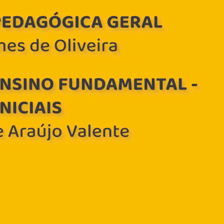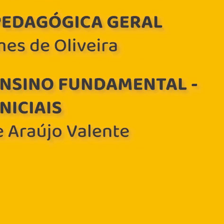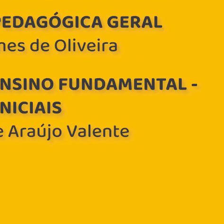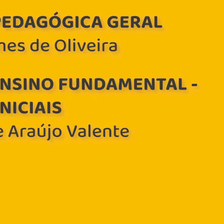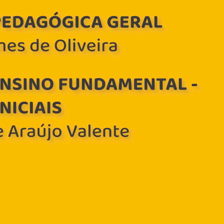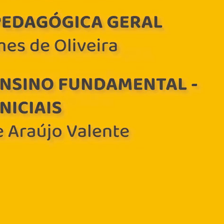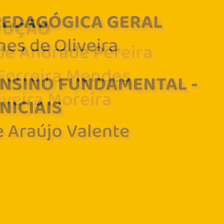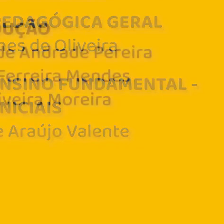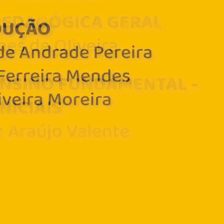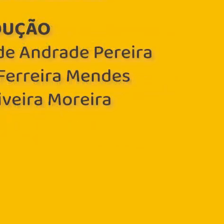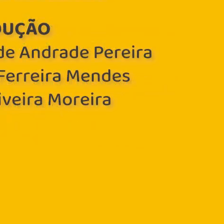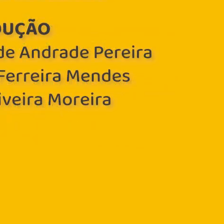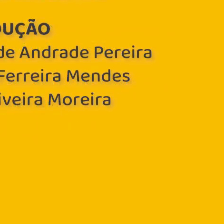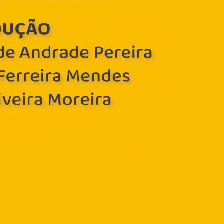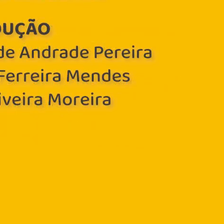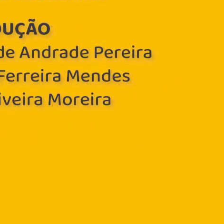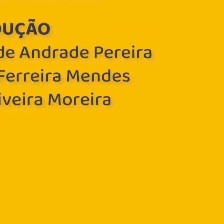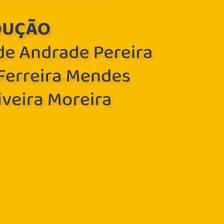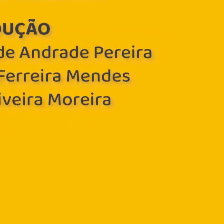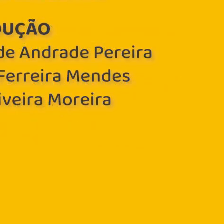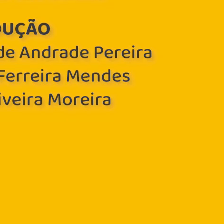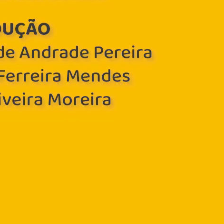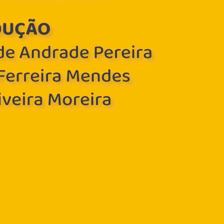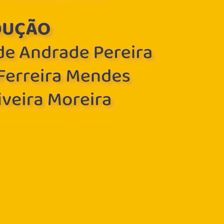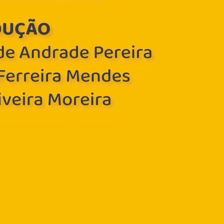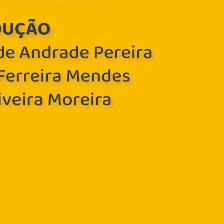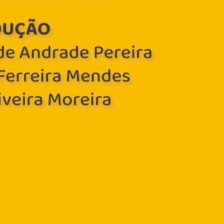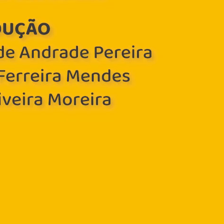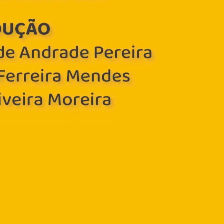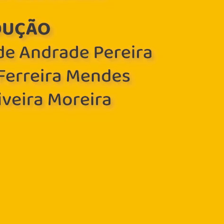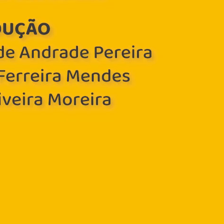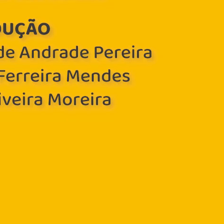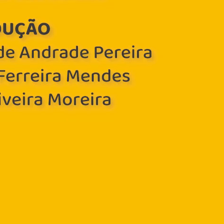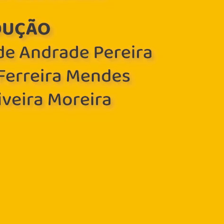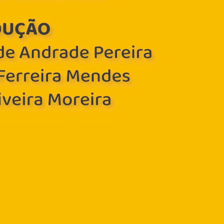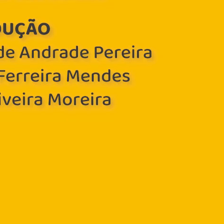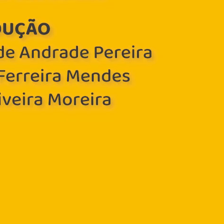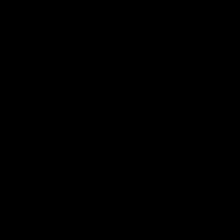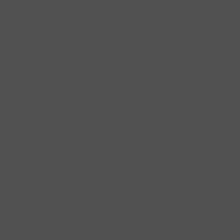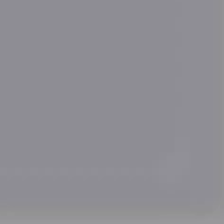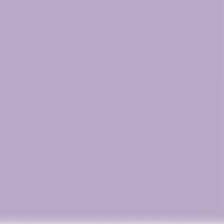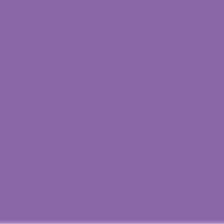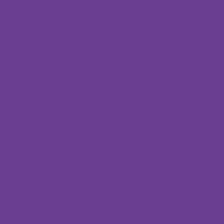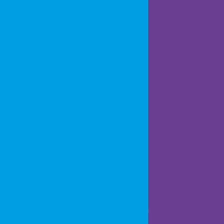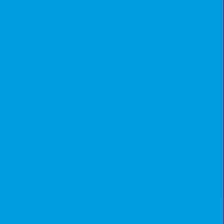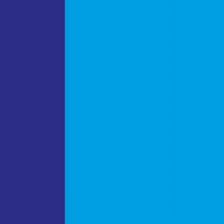a história da humanidade. Aguardo você na próxima aula. Um grande abraço. Tchau, tchau.